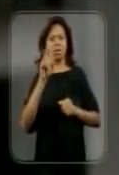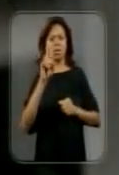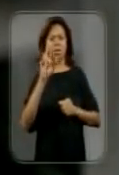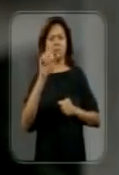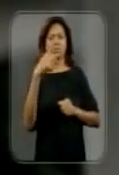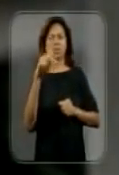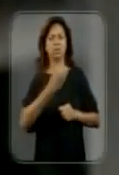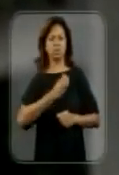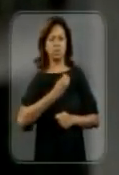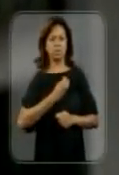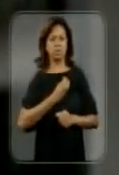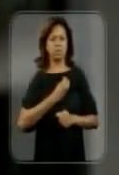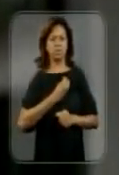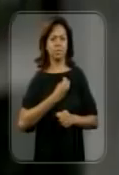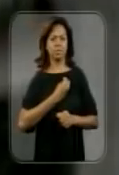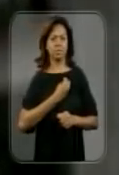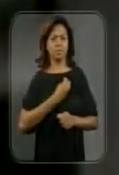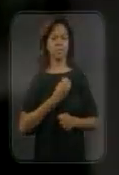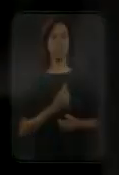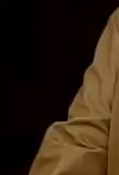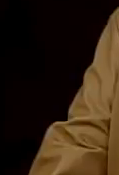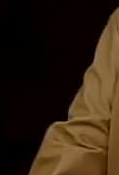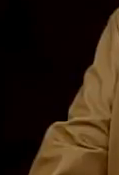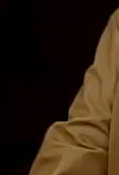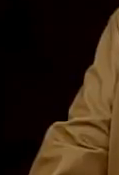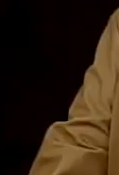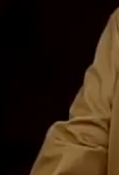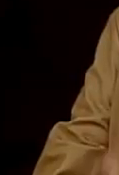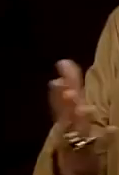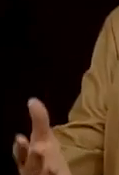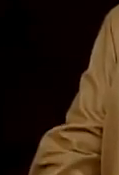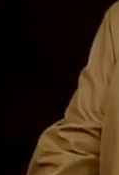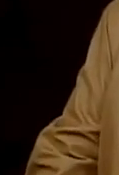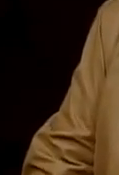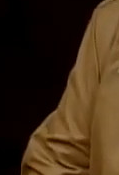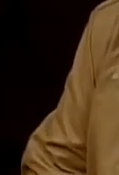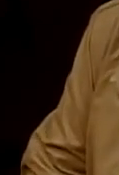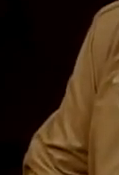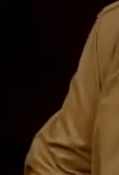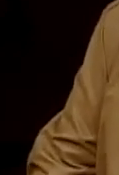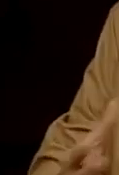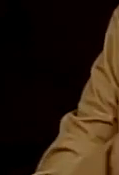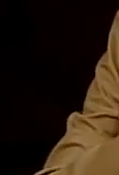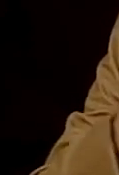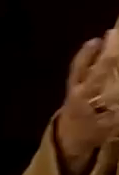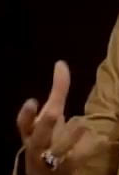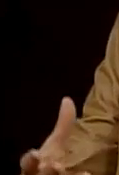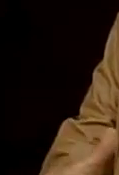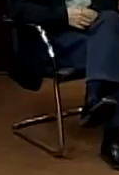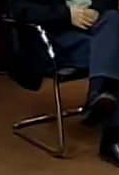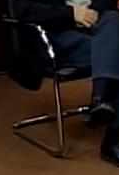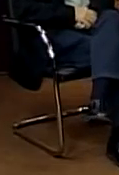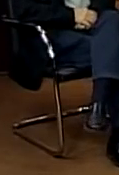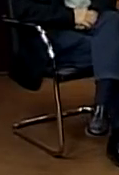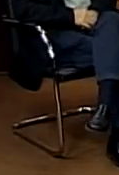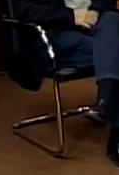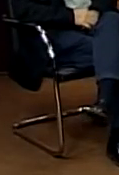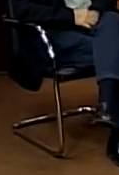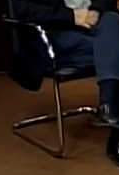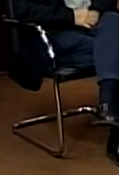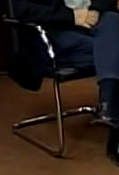você deu valor para a sua vida em todo momento da sua caminhada? Bom, vamos à nossa conversa. Nós vimos aí jovens falando